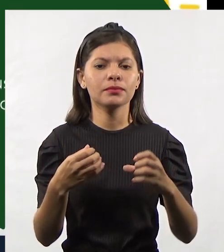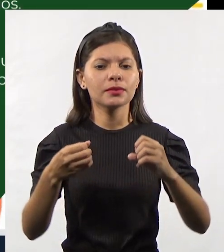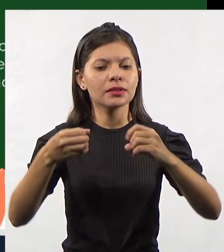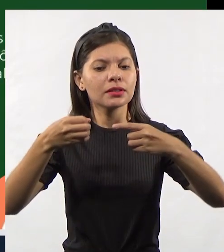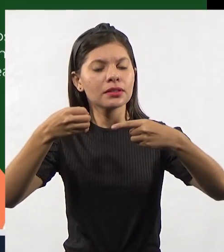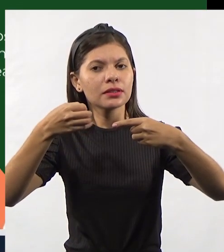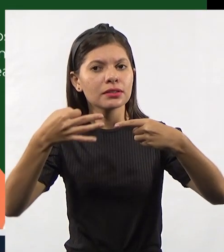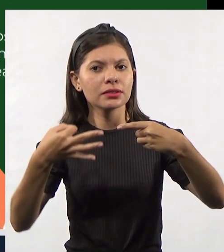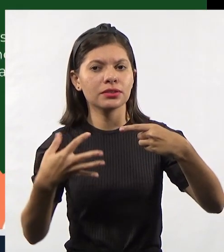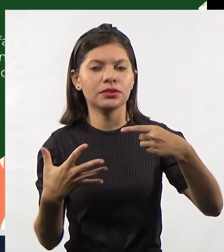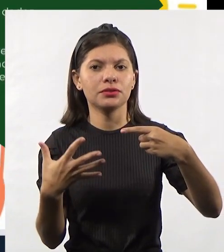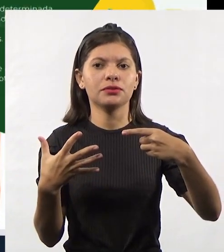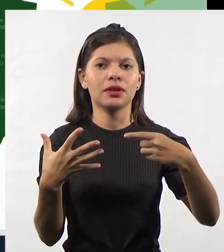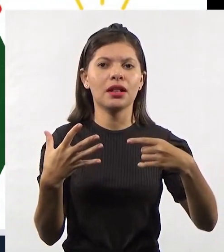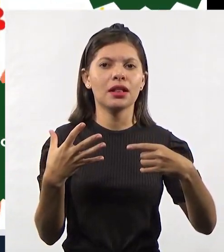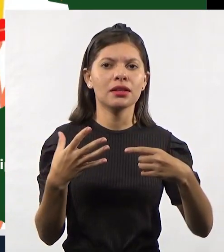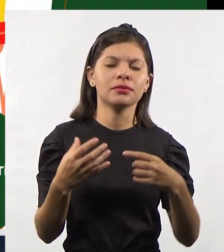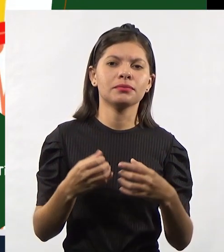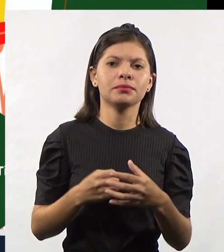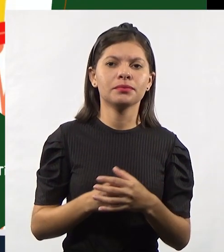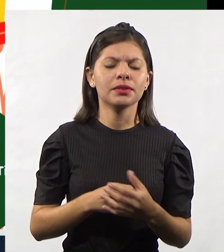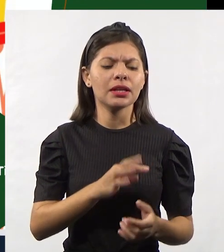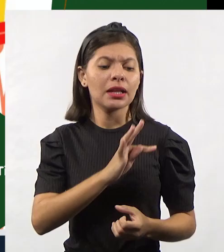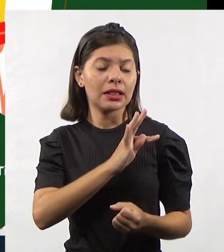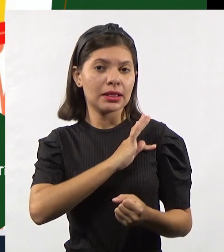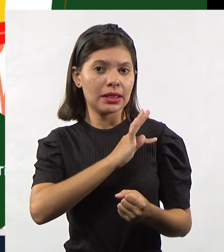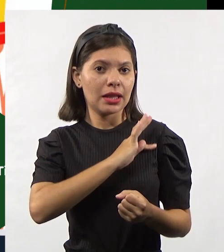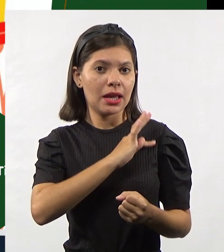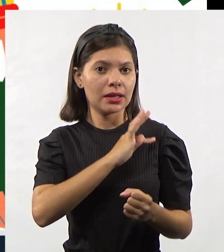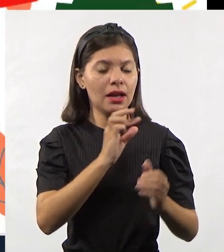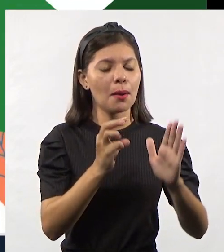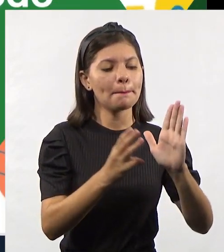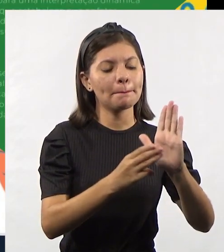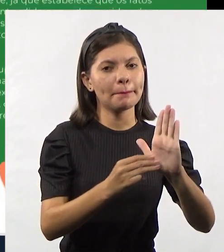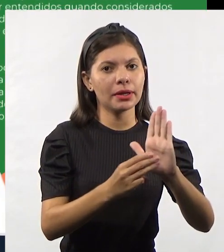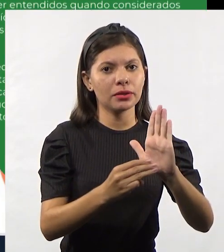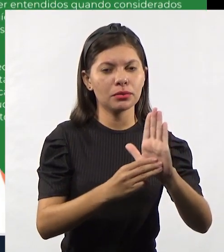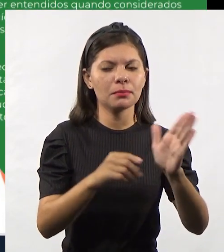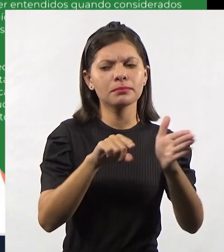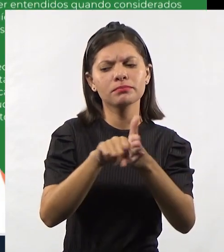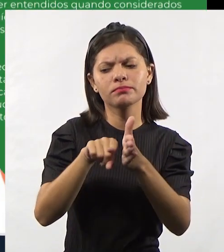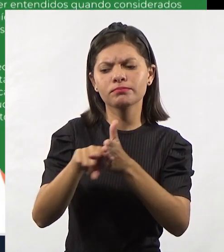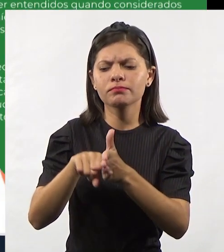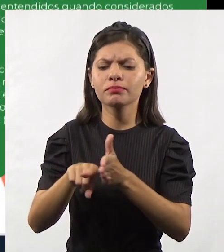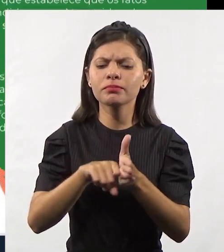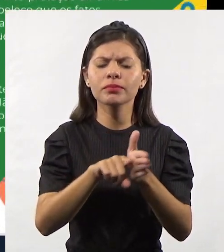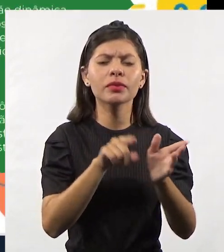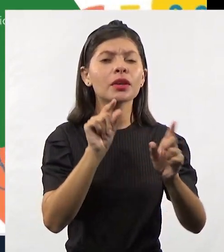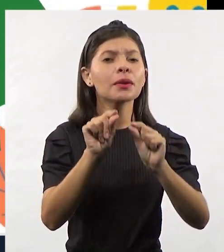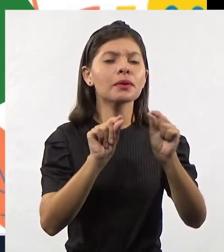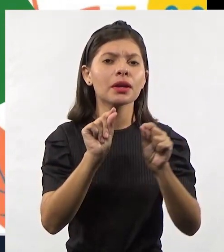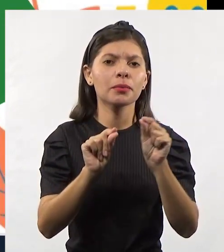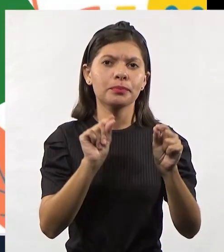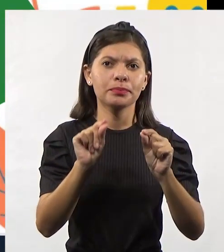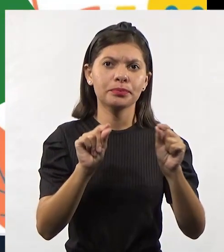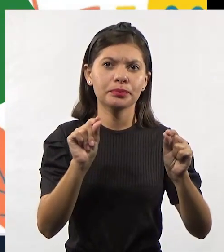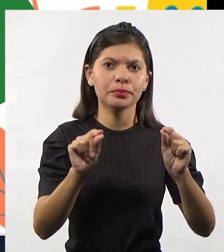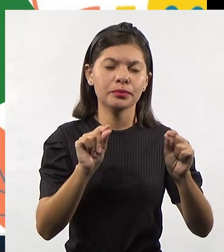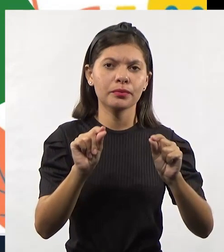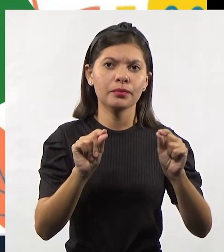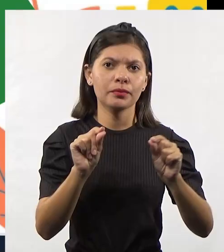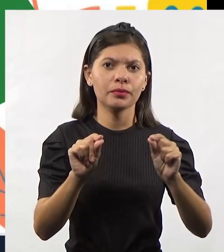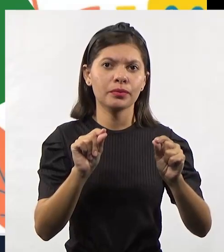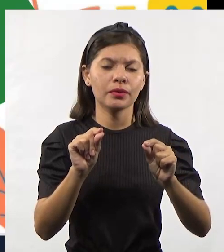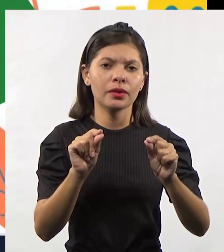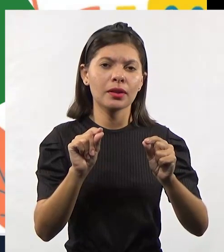com relação a técnica com relação ao método a pesquisa pode ser o quê a pesquisa pode